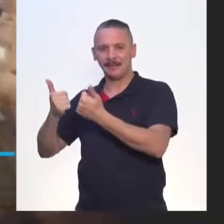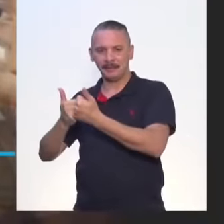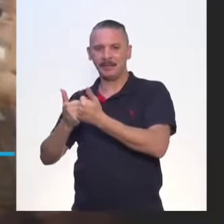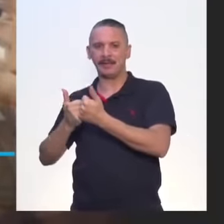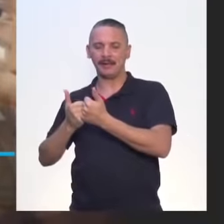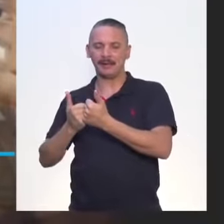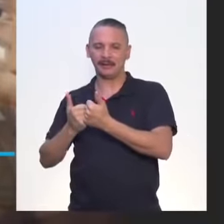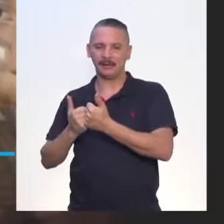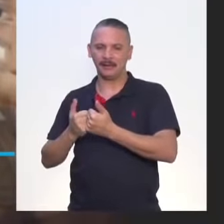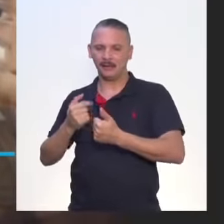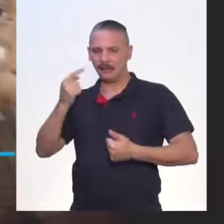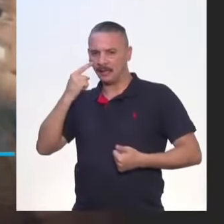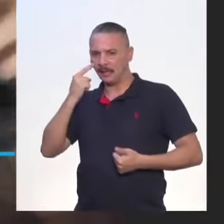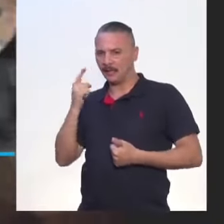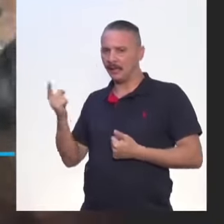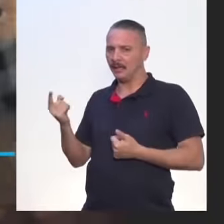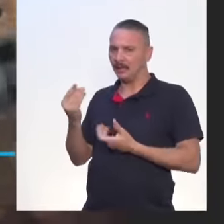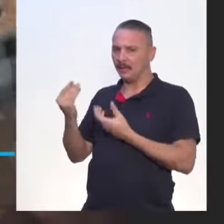aldeia,